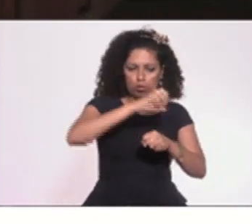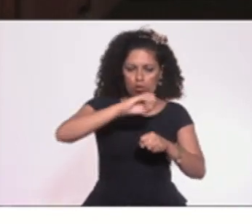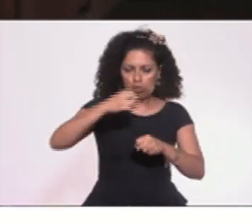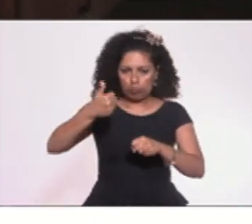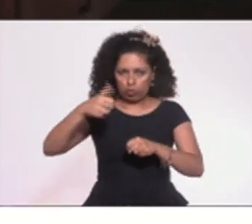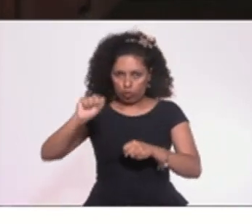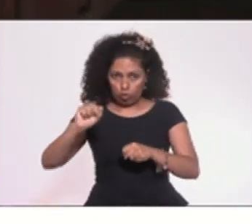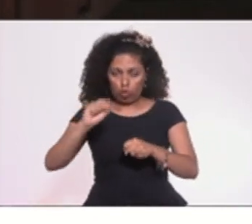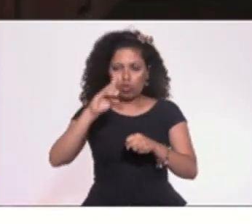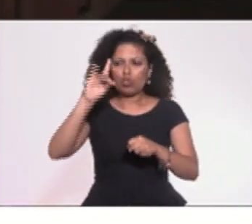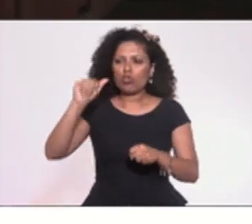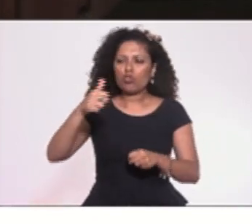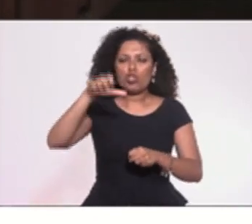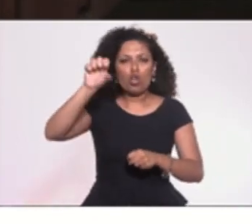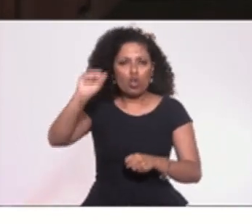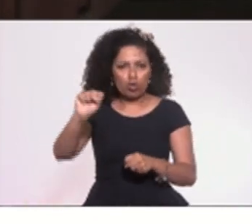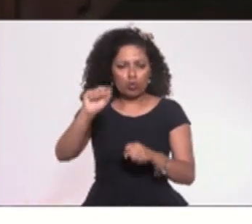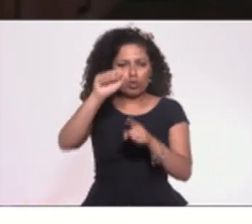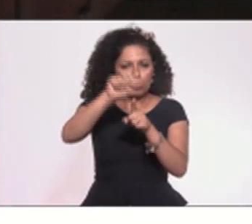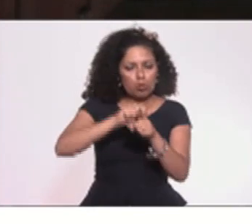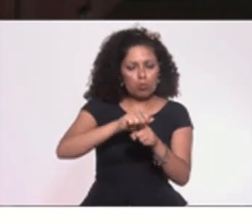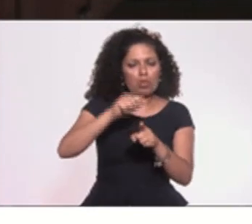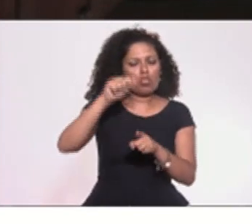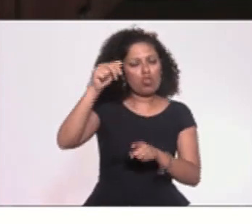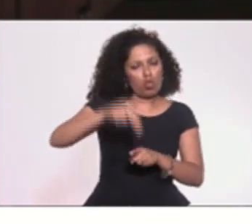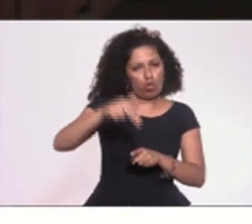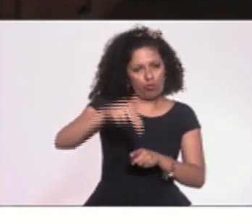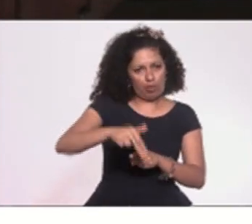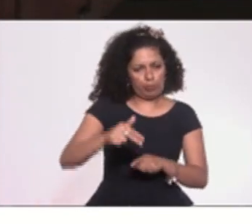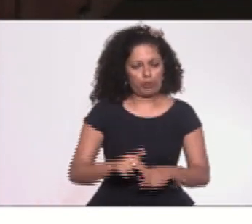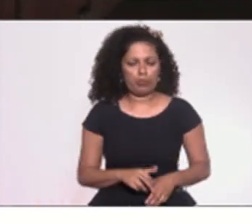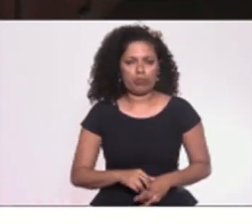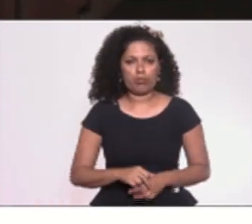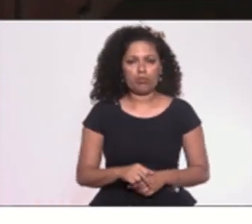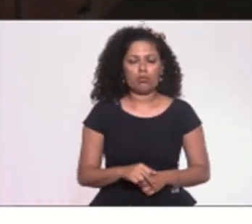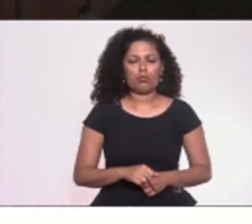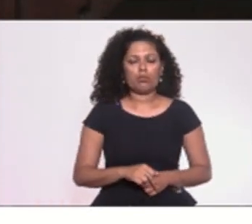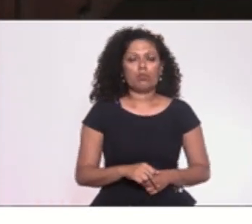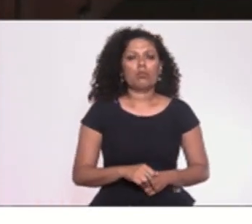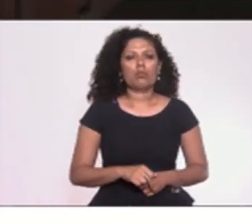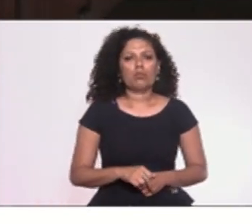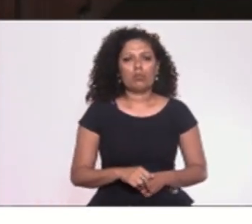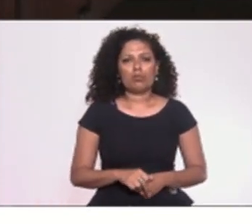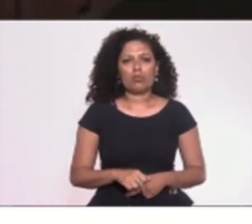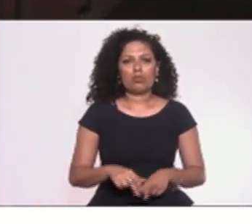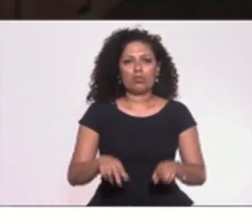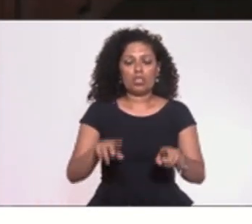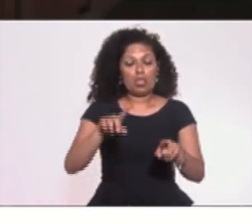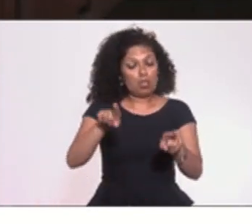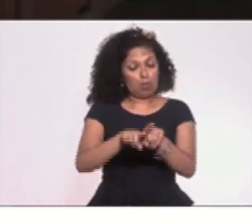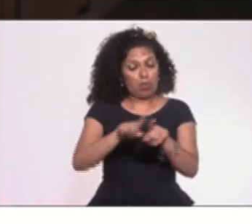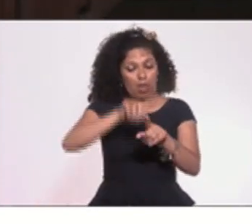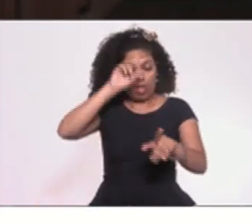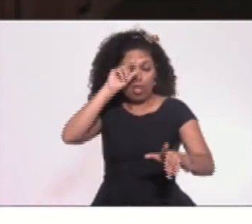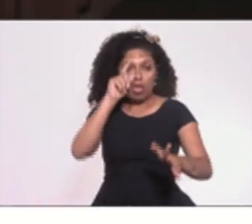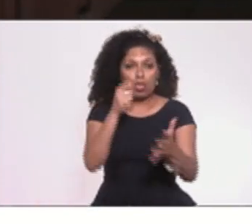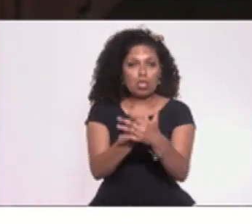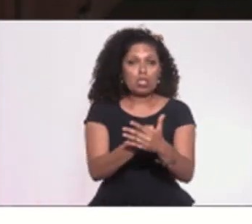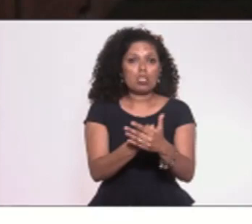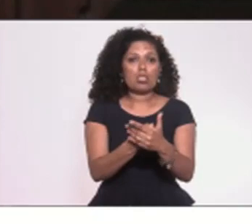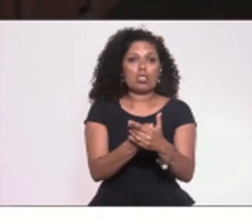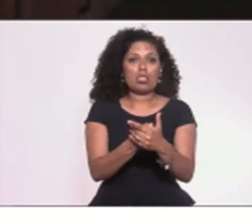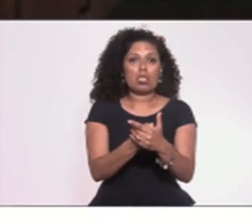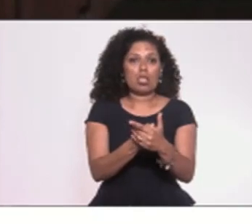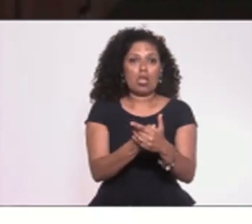2018, no dia 8/11. E esta decisão foi fruto de